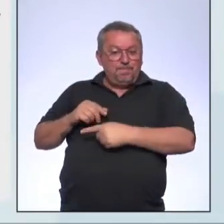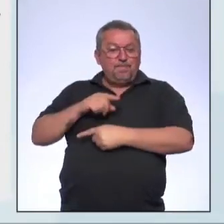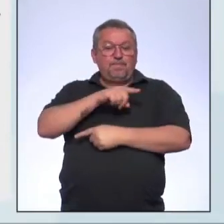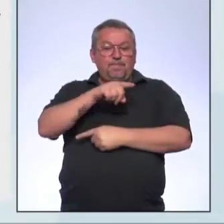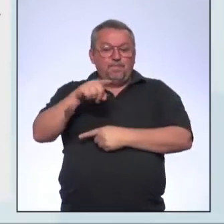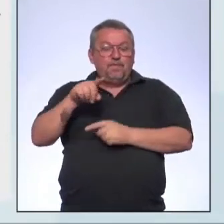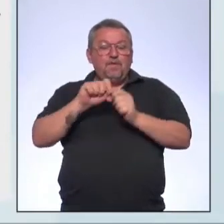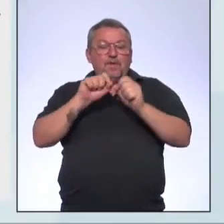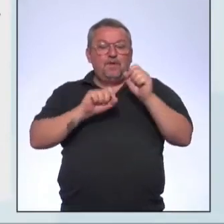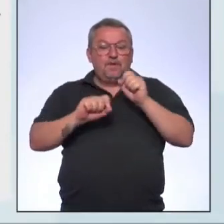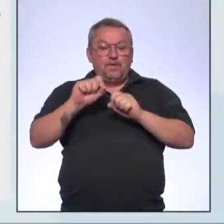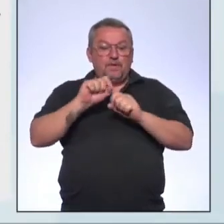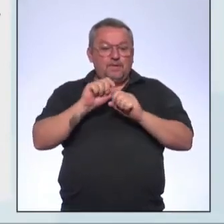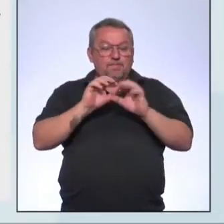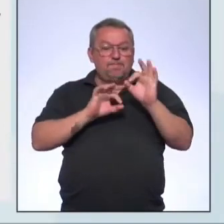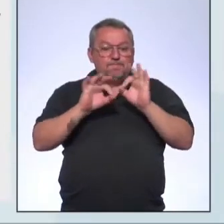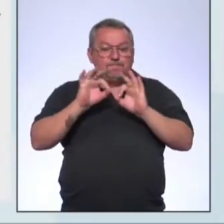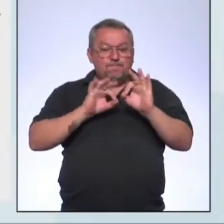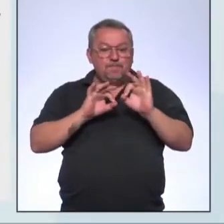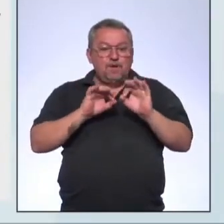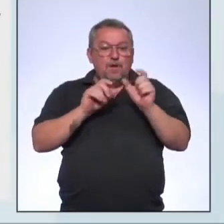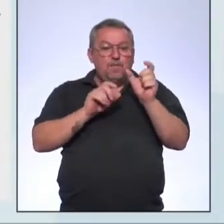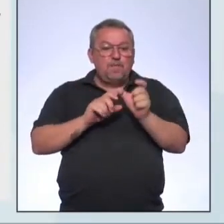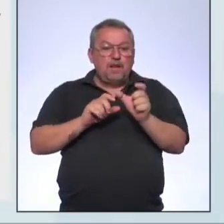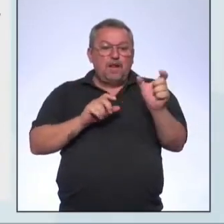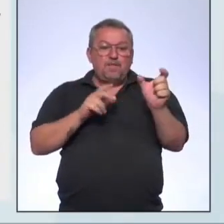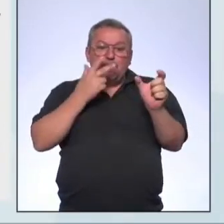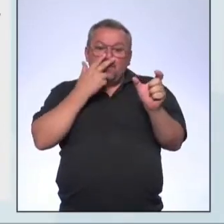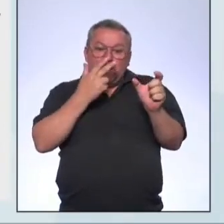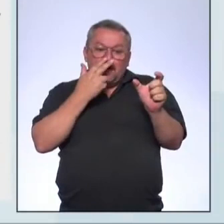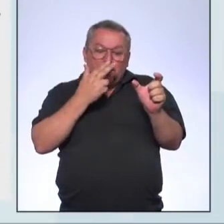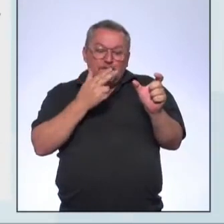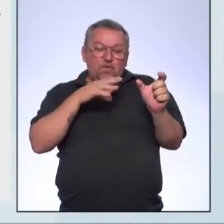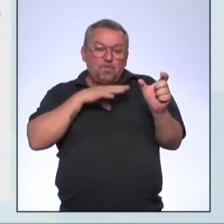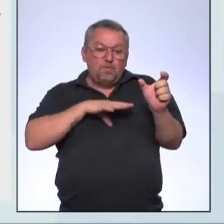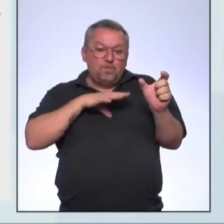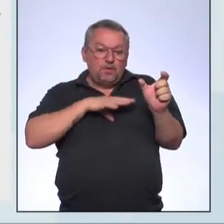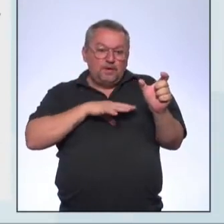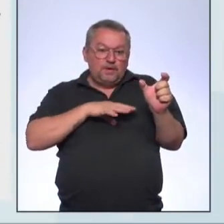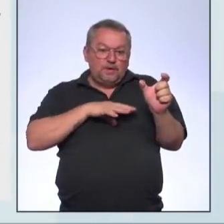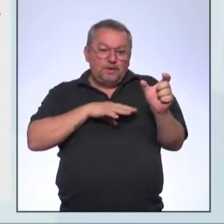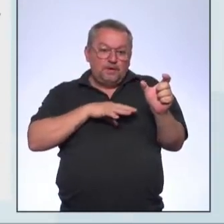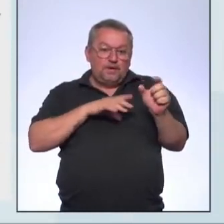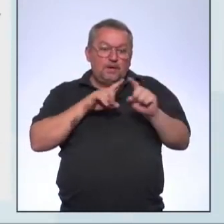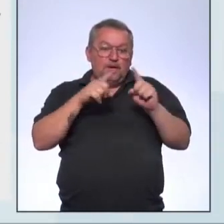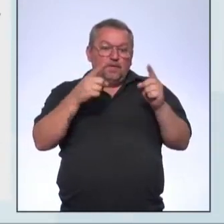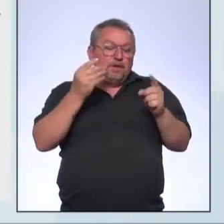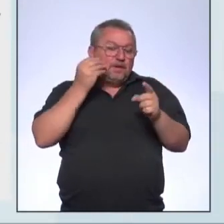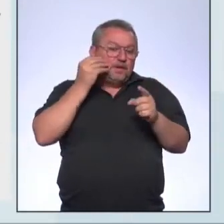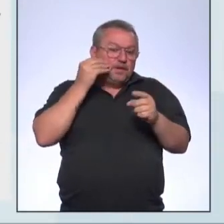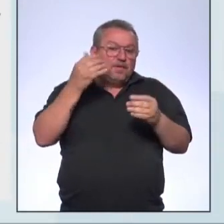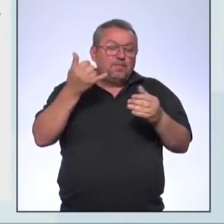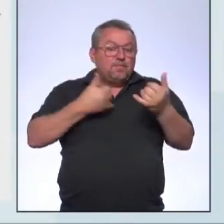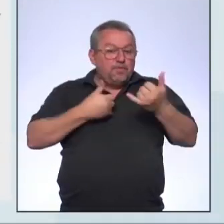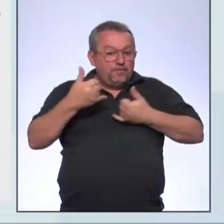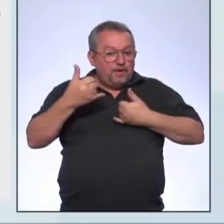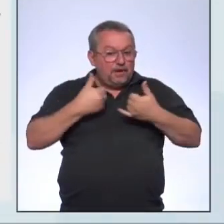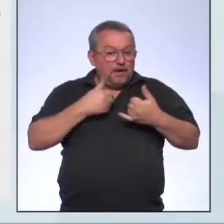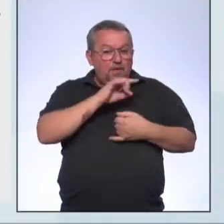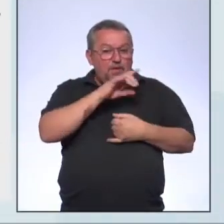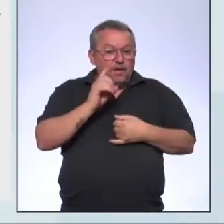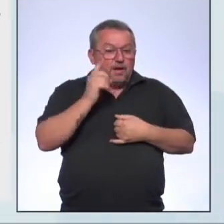você vai usar o cognato, que é a palavra parecida com o português, e vai tentar dizer o que cada um